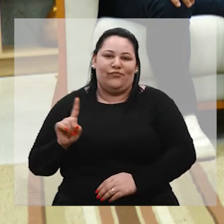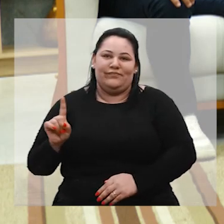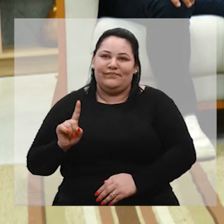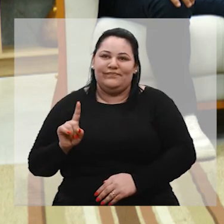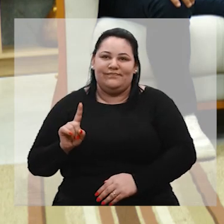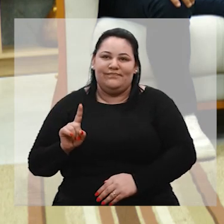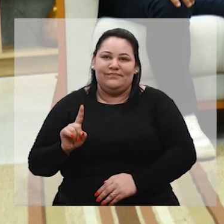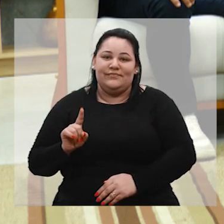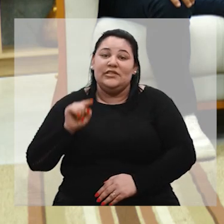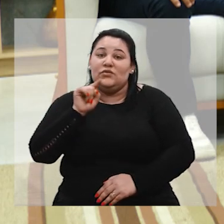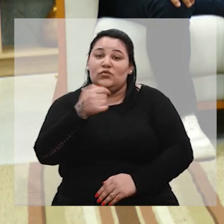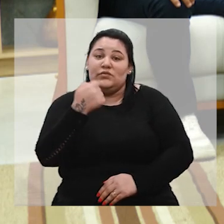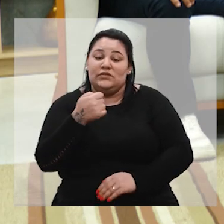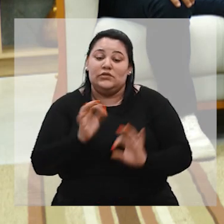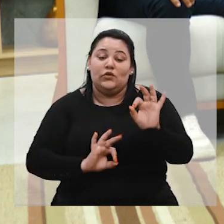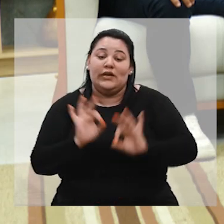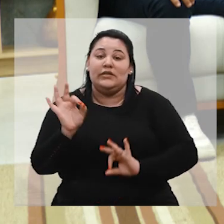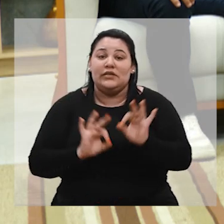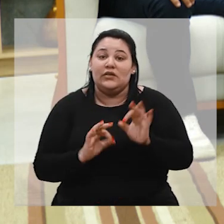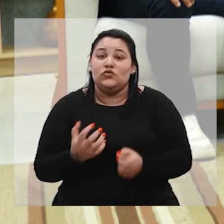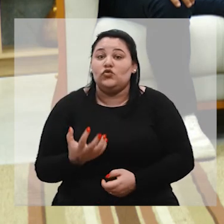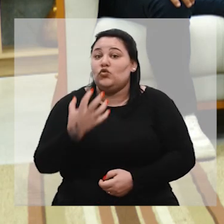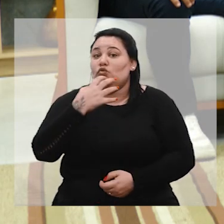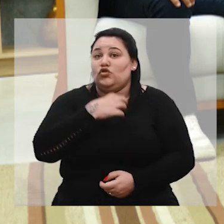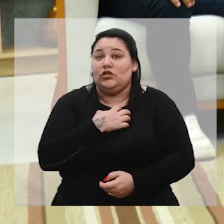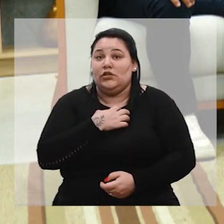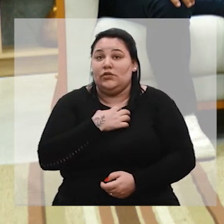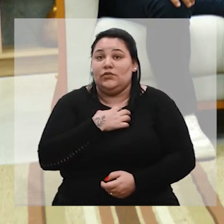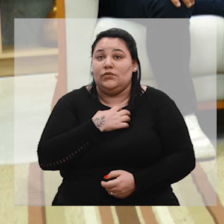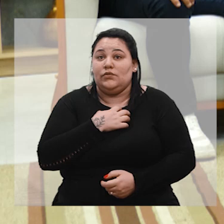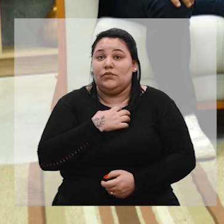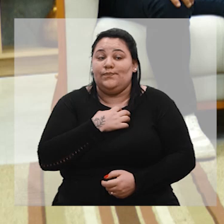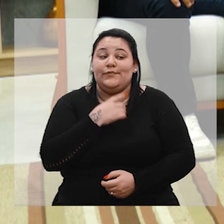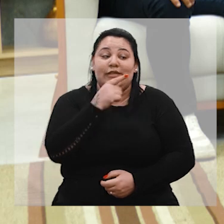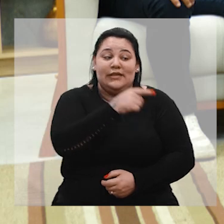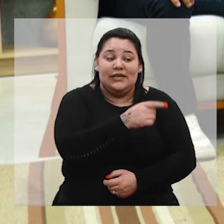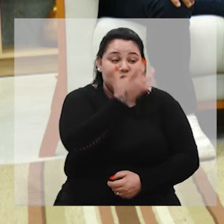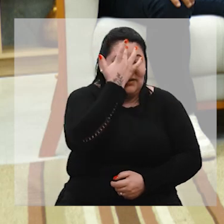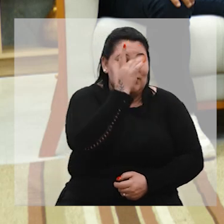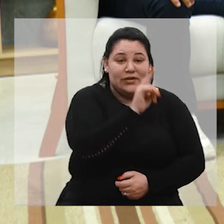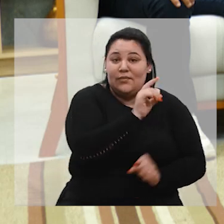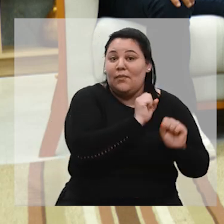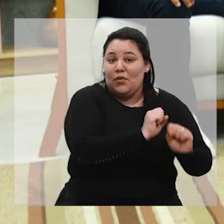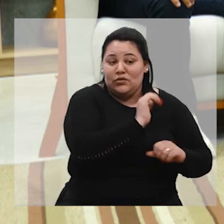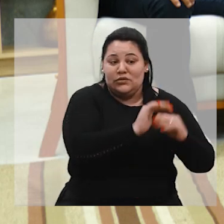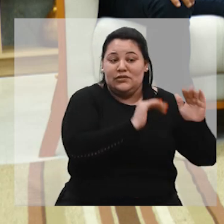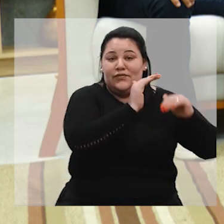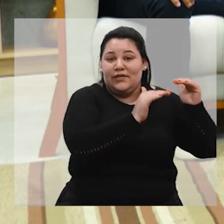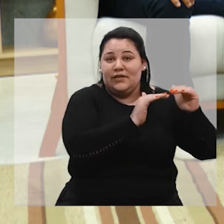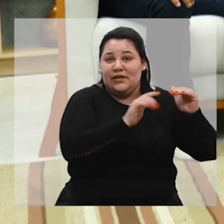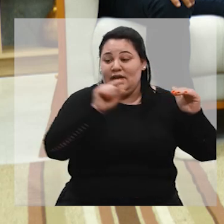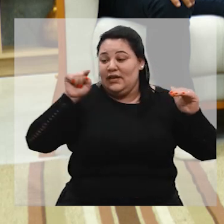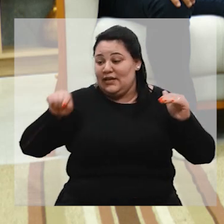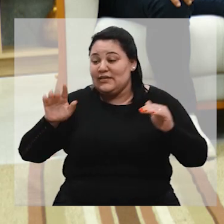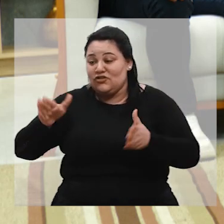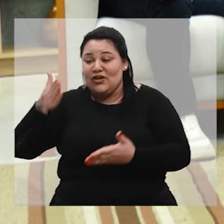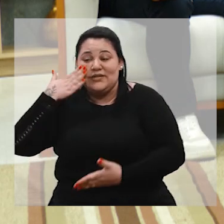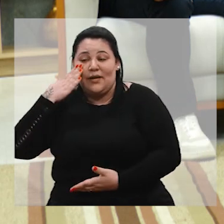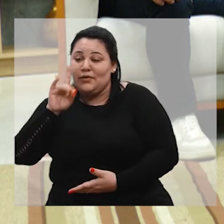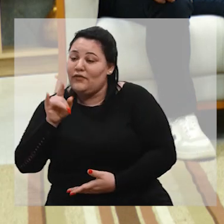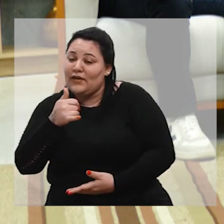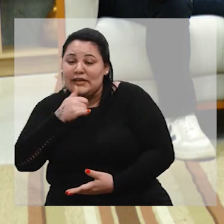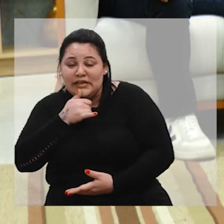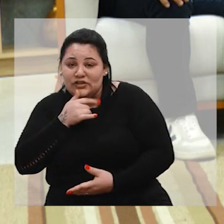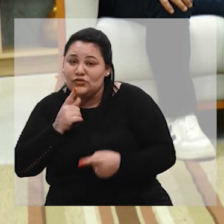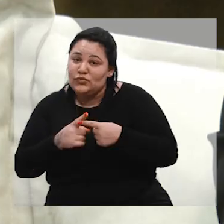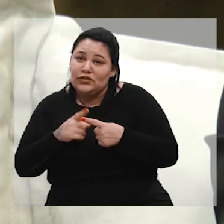letras, outros não. Então, assim, tu tem que organizar de uma forma que aquele que não sabe